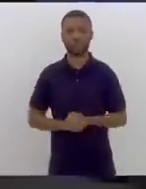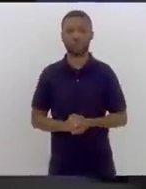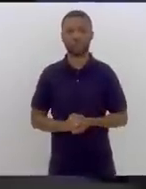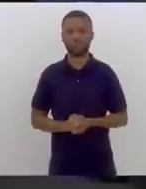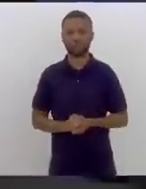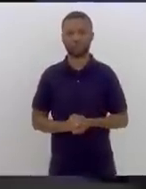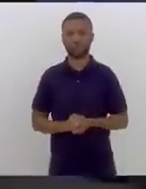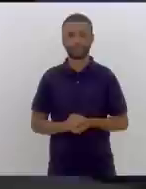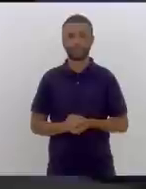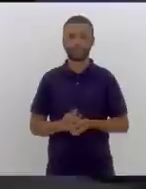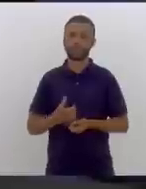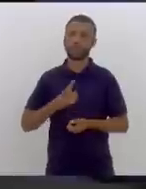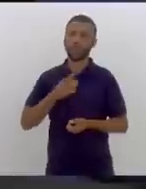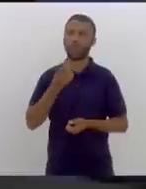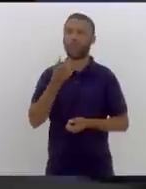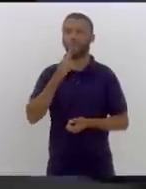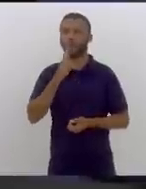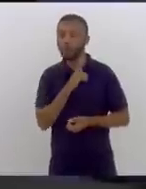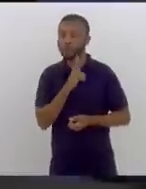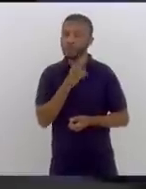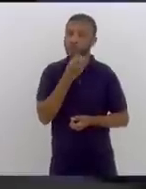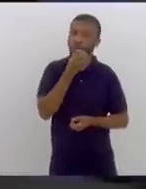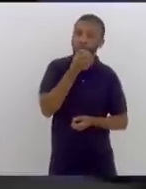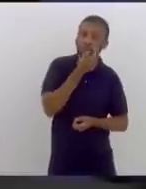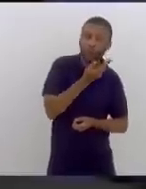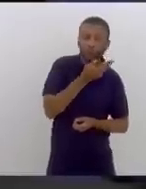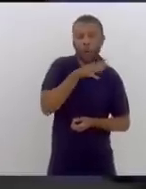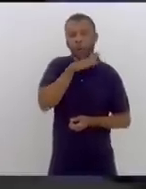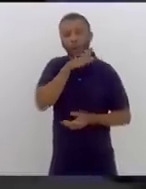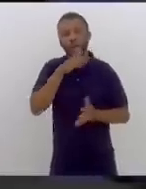ainda que seja positivo ou negativo